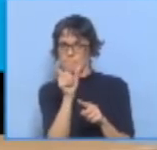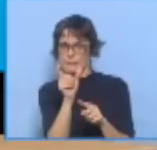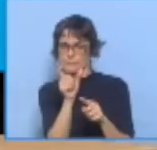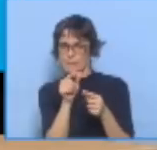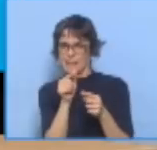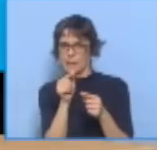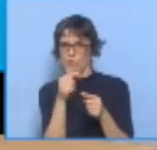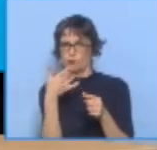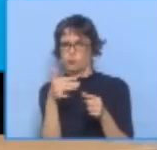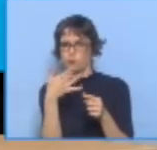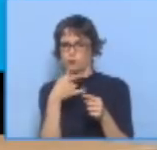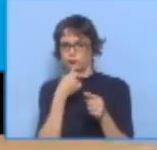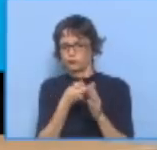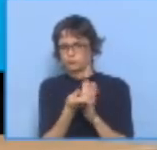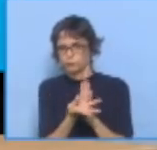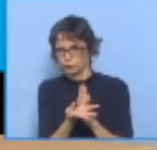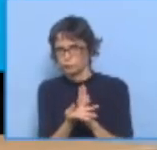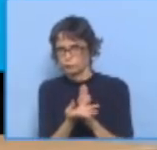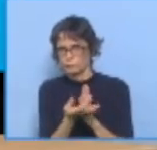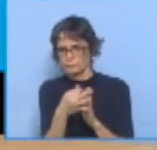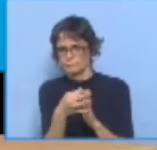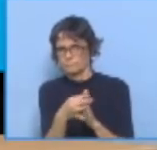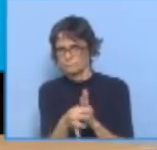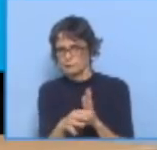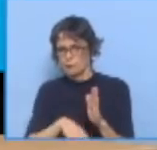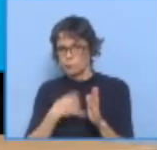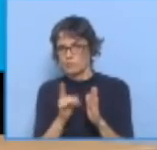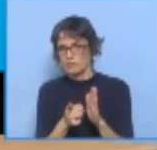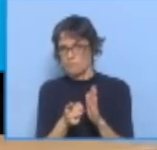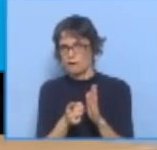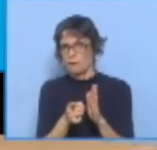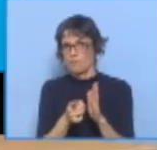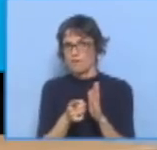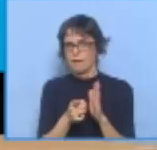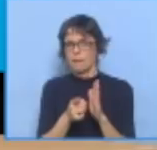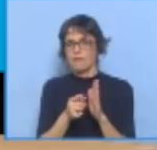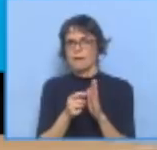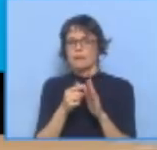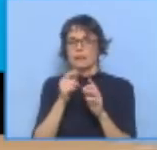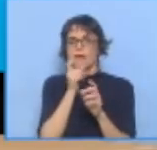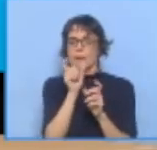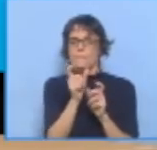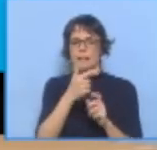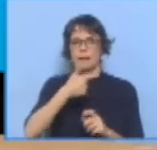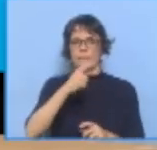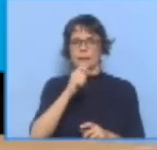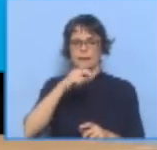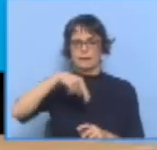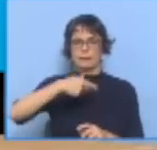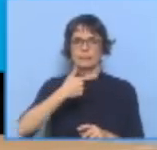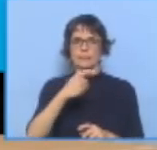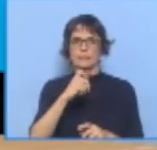gente o reduzir apenas a um aspecto. É evidente que a palavra tentação em si pode não